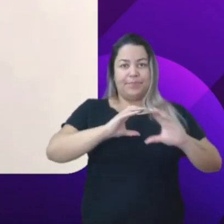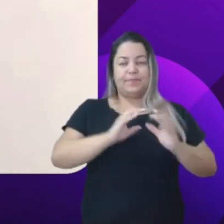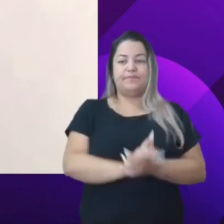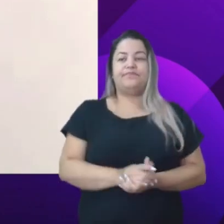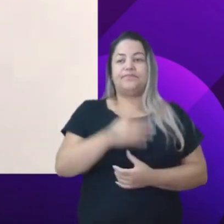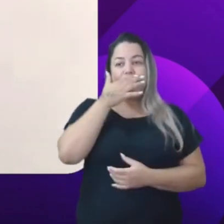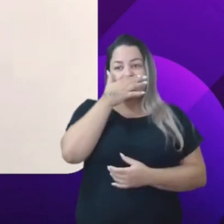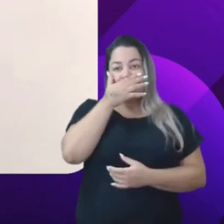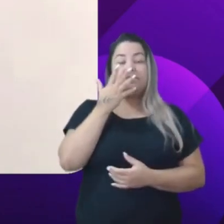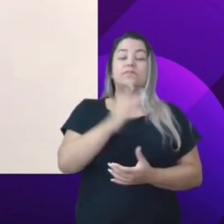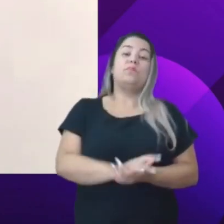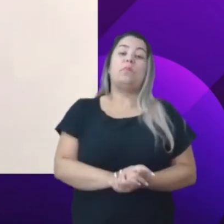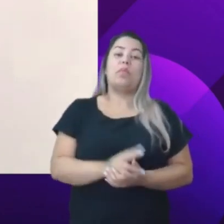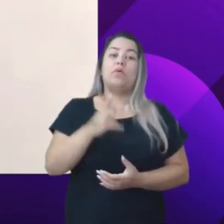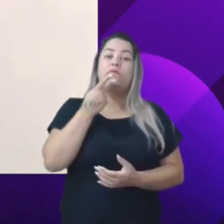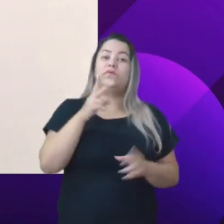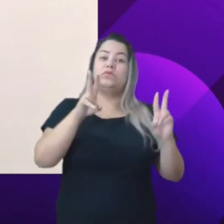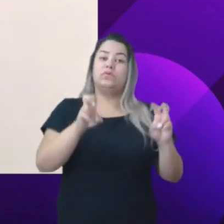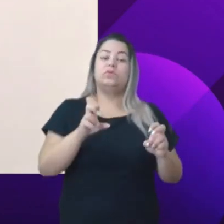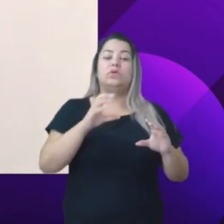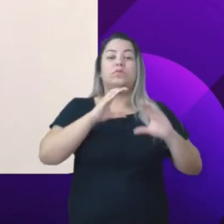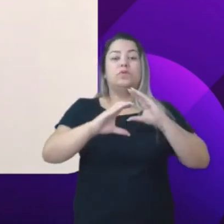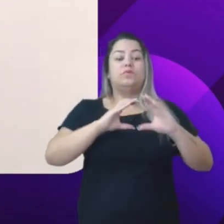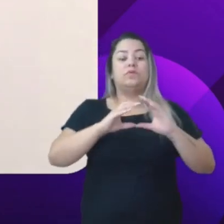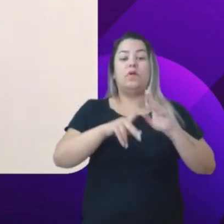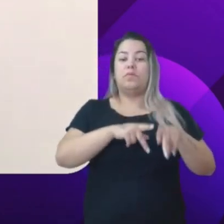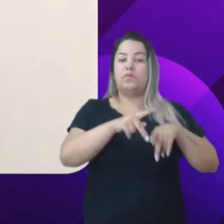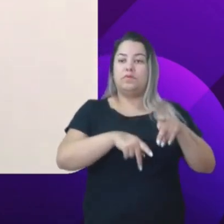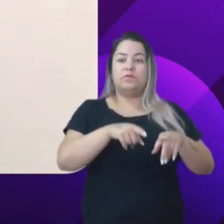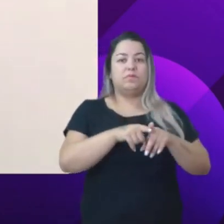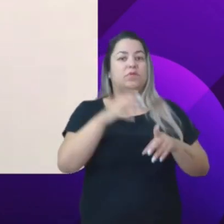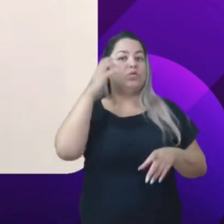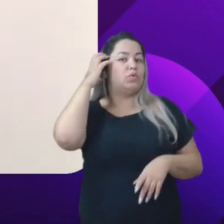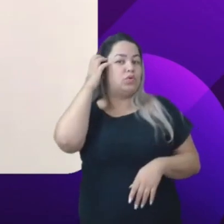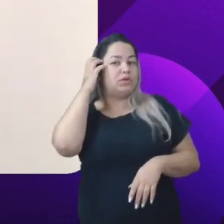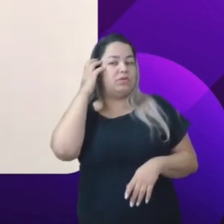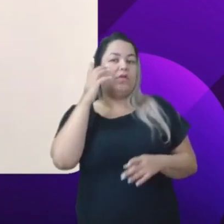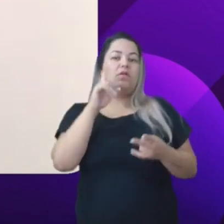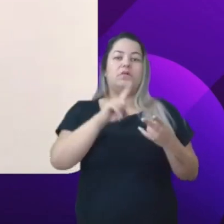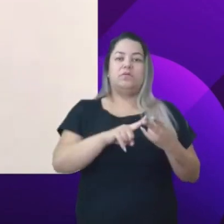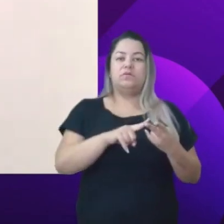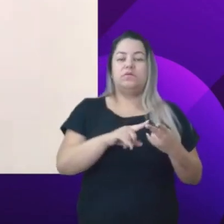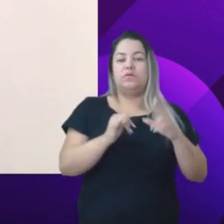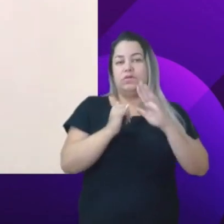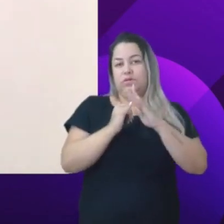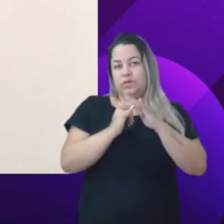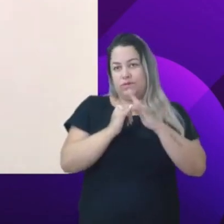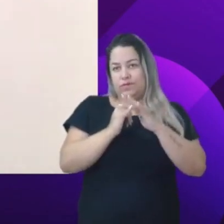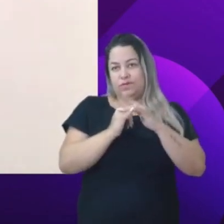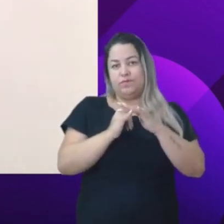popular. E quando eu digo de comunicação popular, não é só uma comunicação através do celular, através do